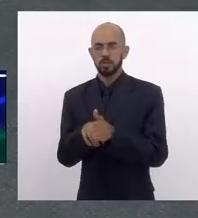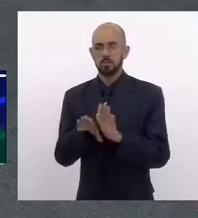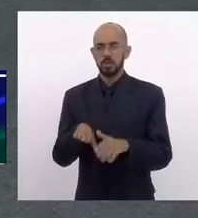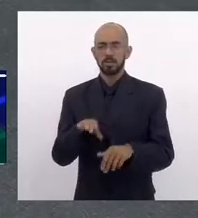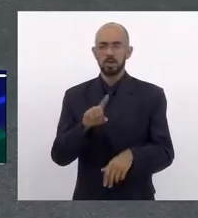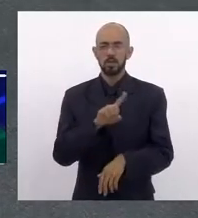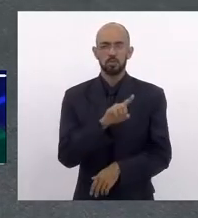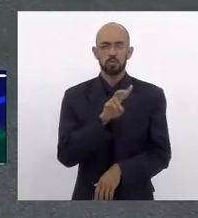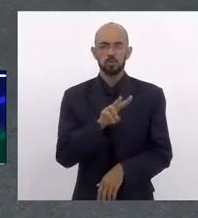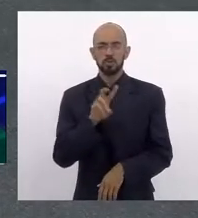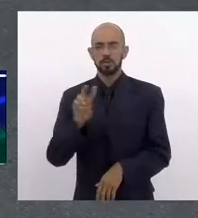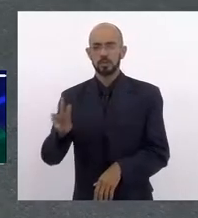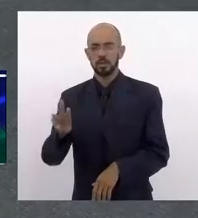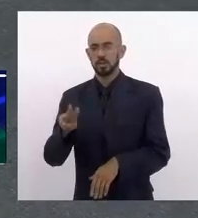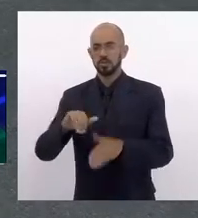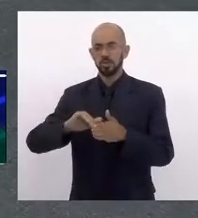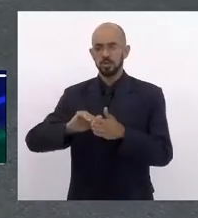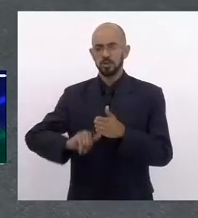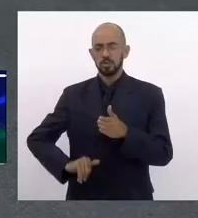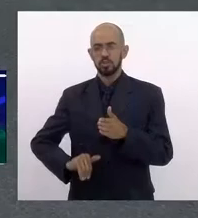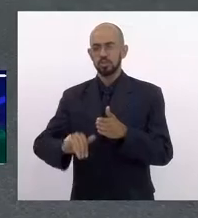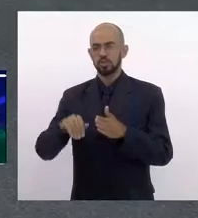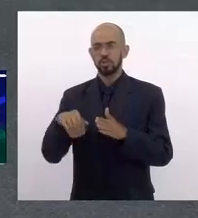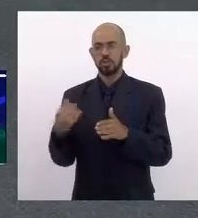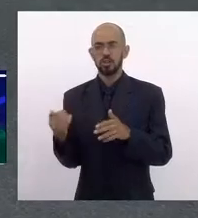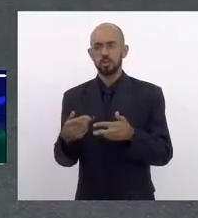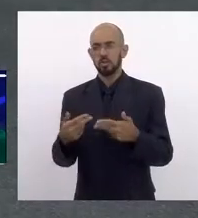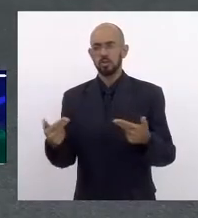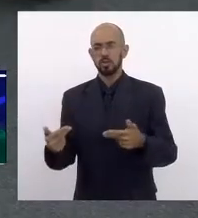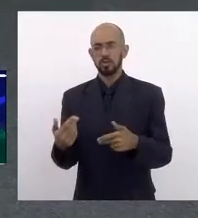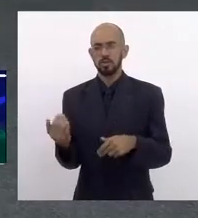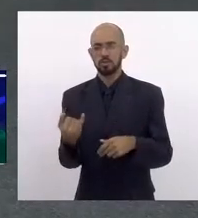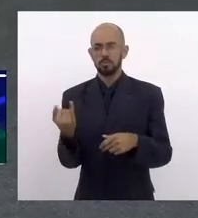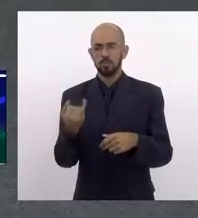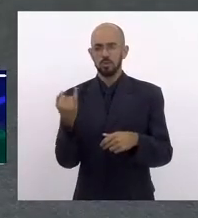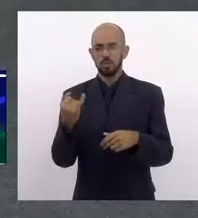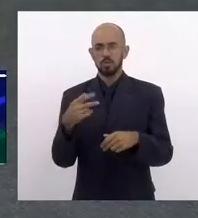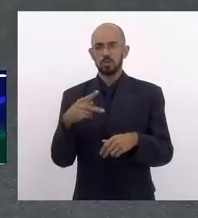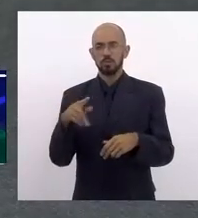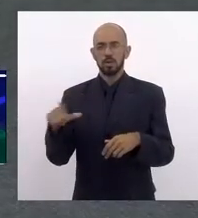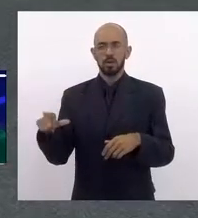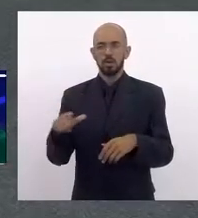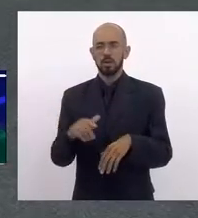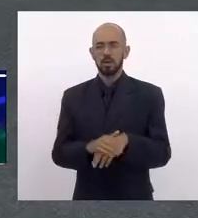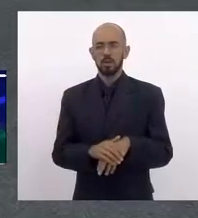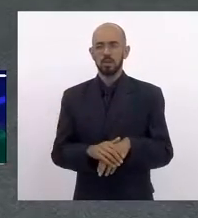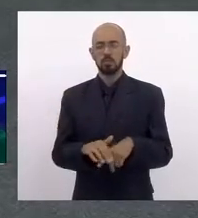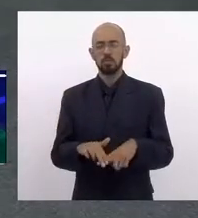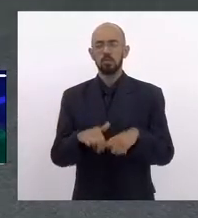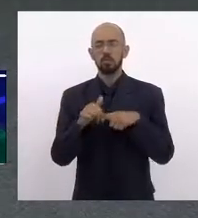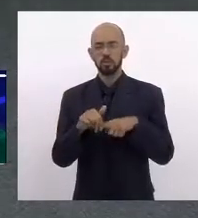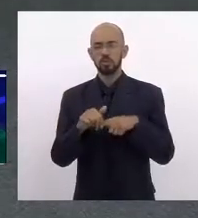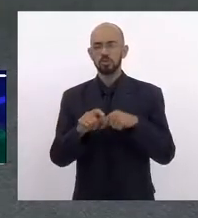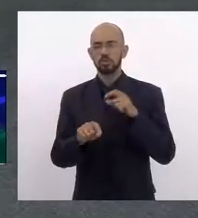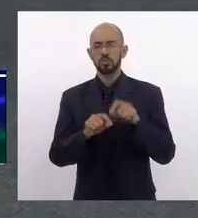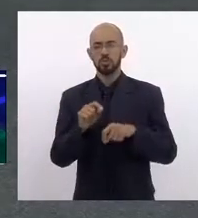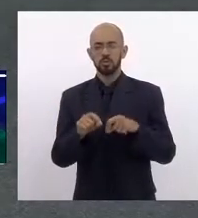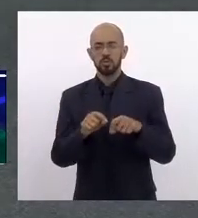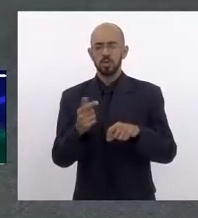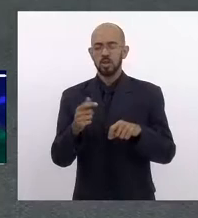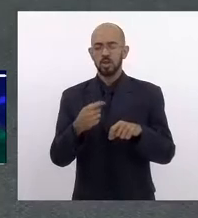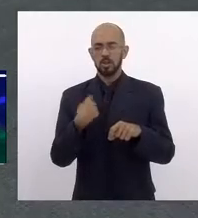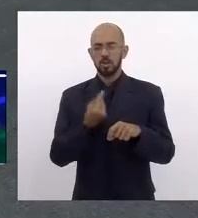1, 2 e 3 suprimem dispositivos importantes ao projeto, razão pela qual